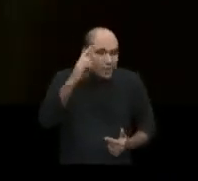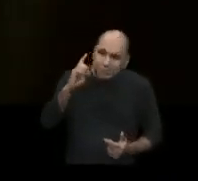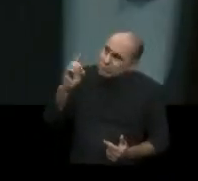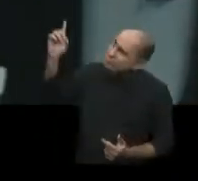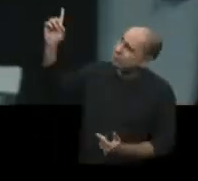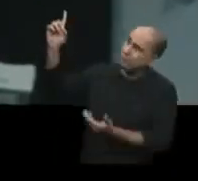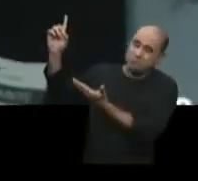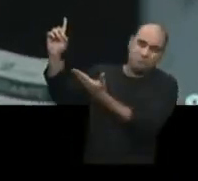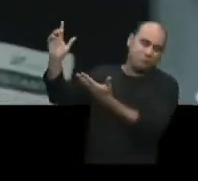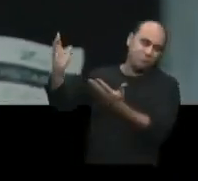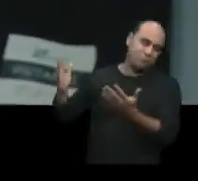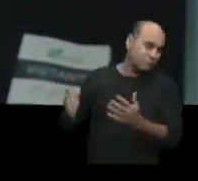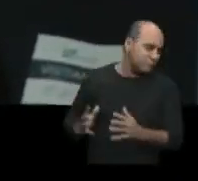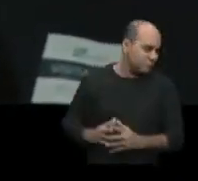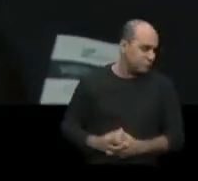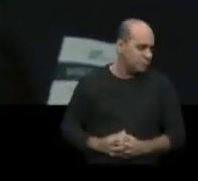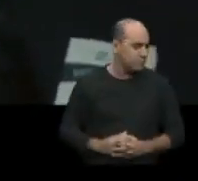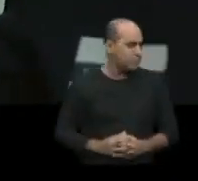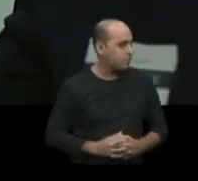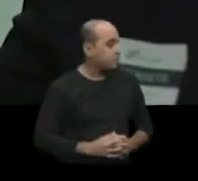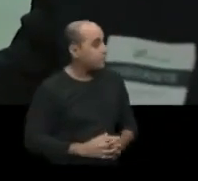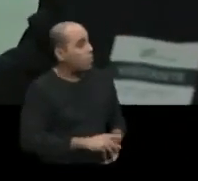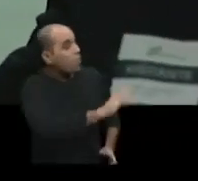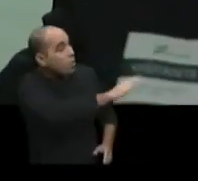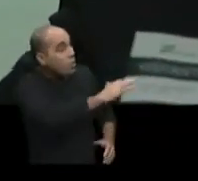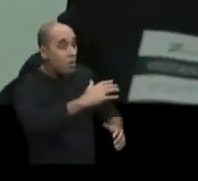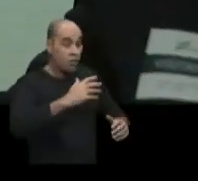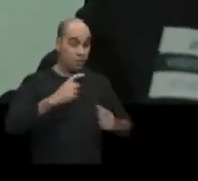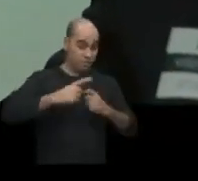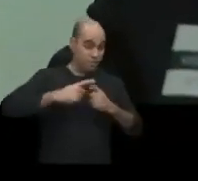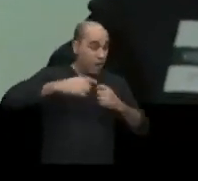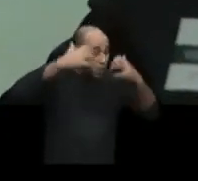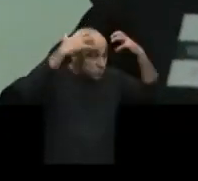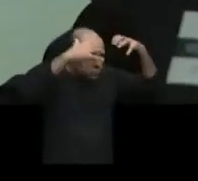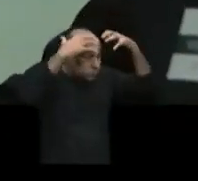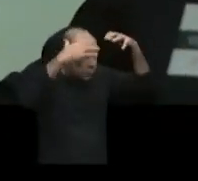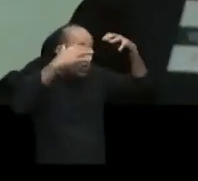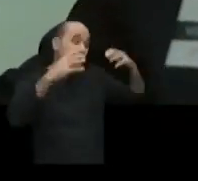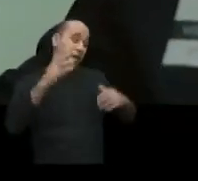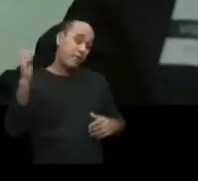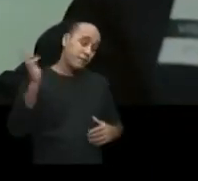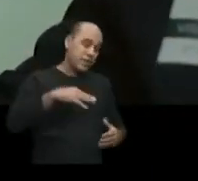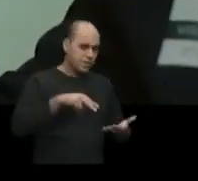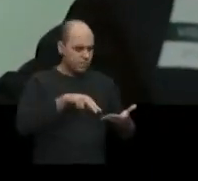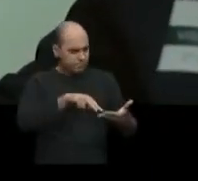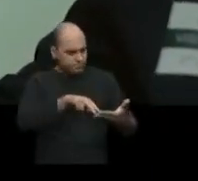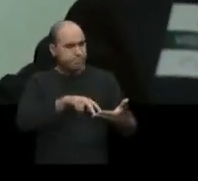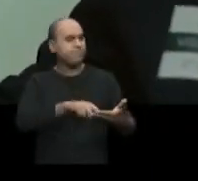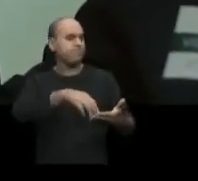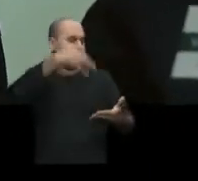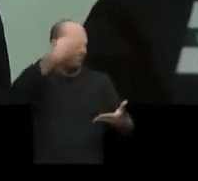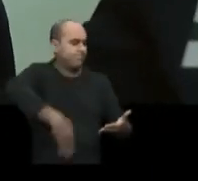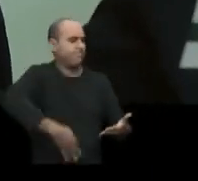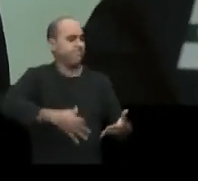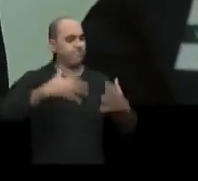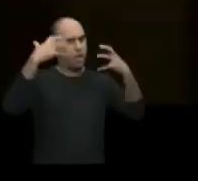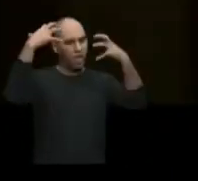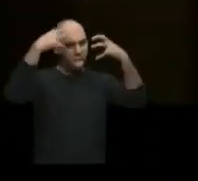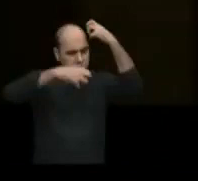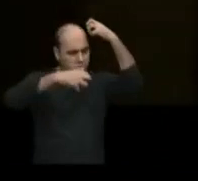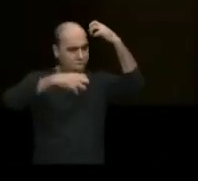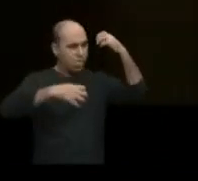O cirurgião chega amanhã para confirmar o quadro que nós já diagnosticamos. Morte cerebral. Eu sinto